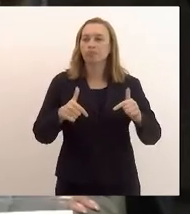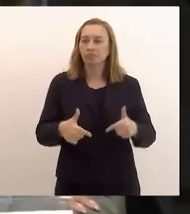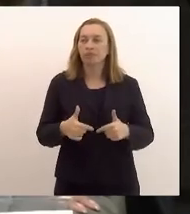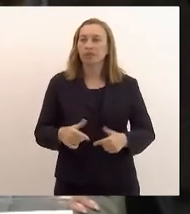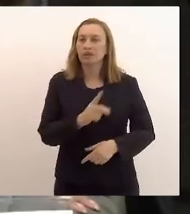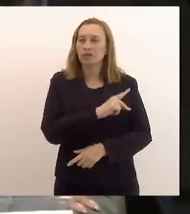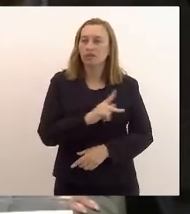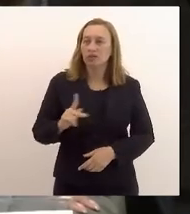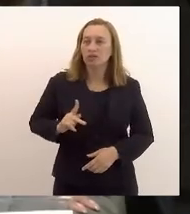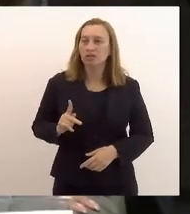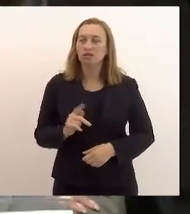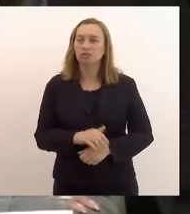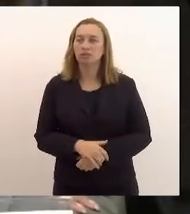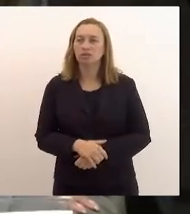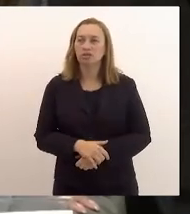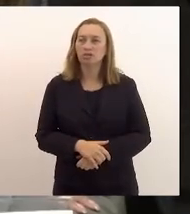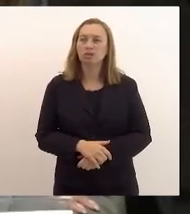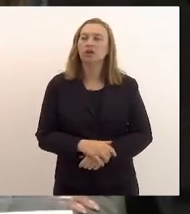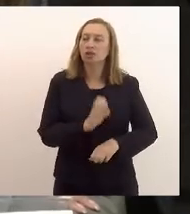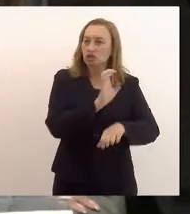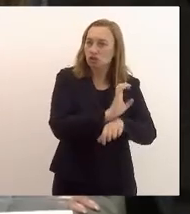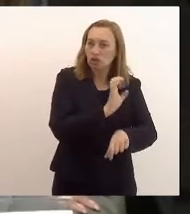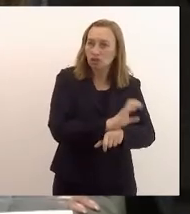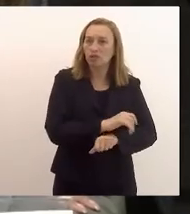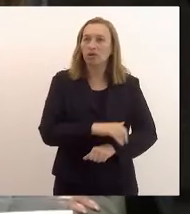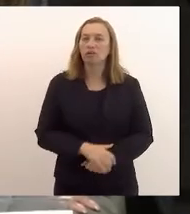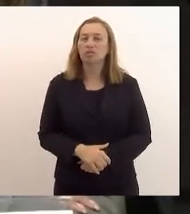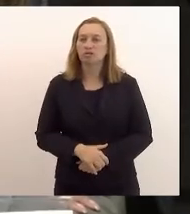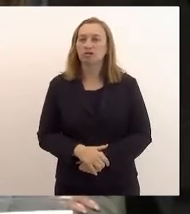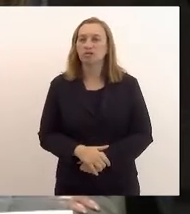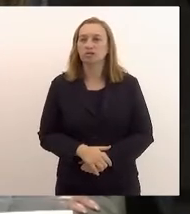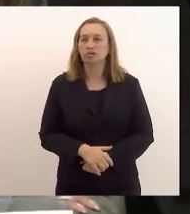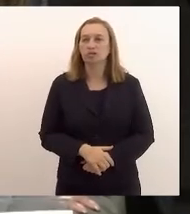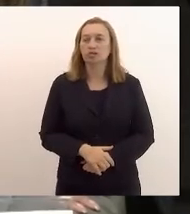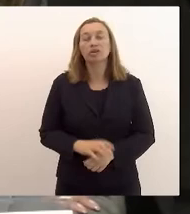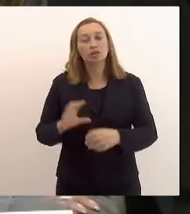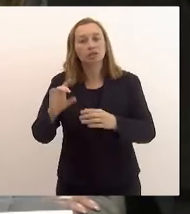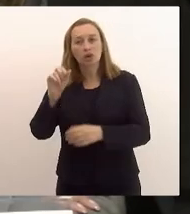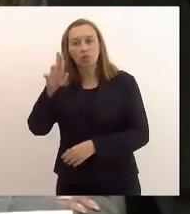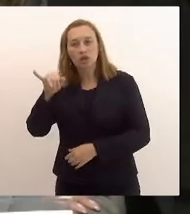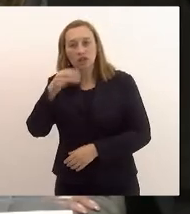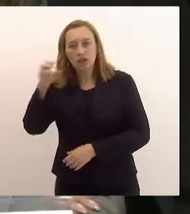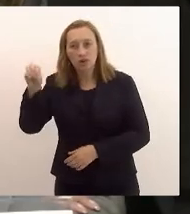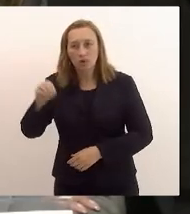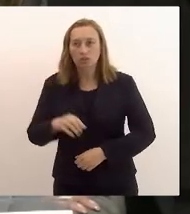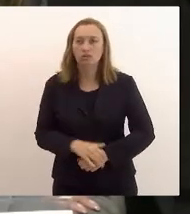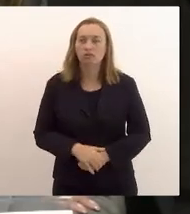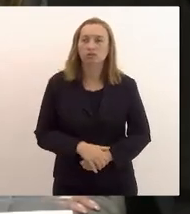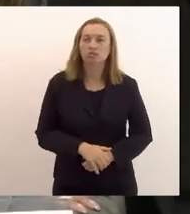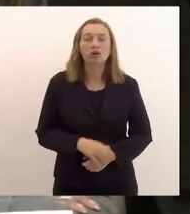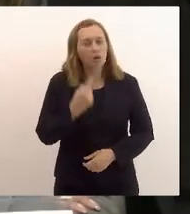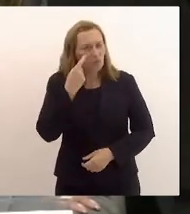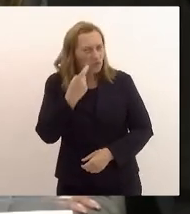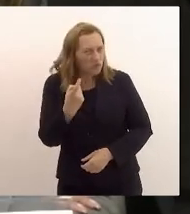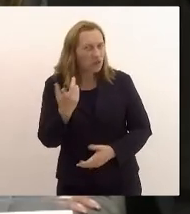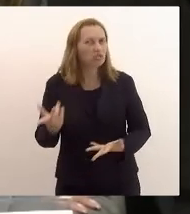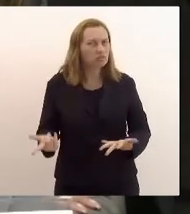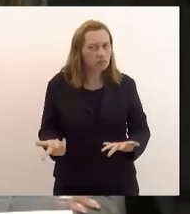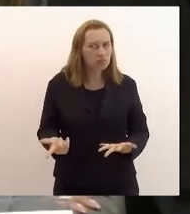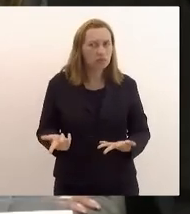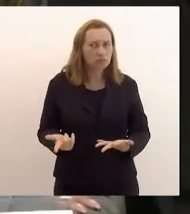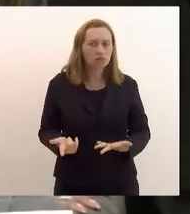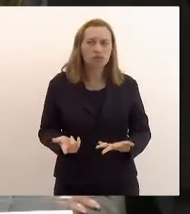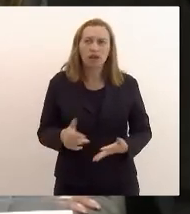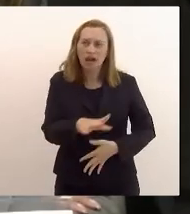da Defensoria trata defensoria Estadual quanto a defensoria da União Nós estamos vendo um desmonte